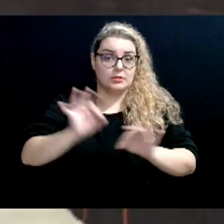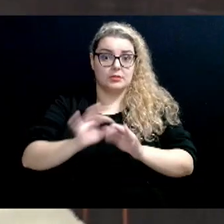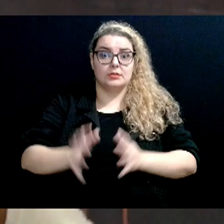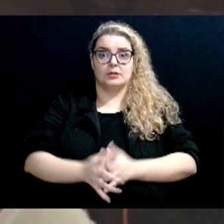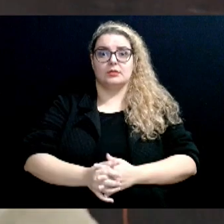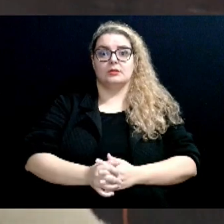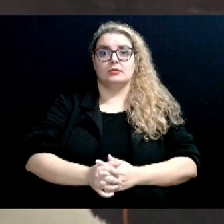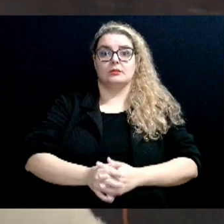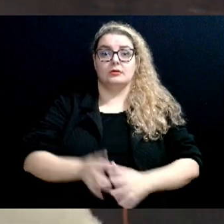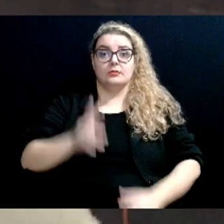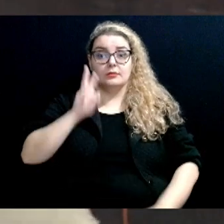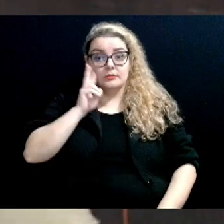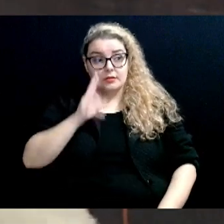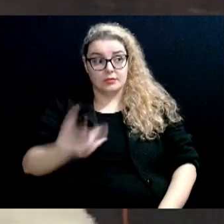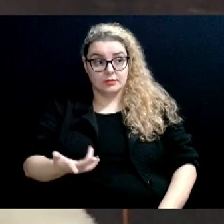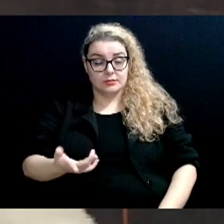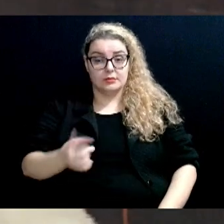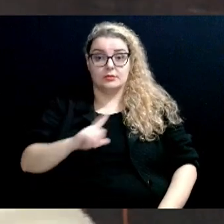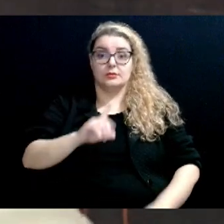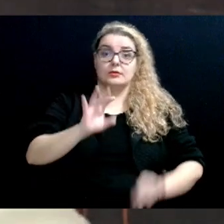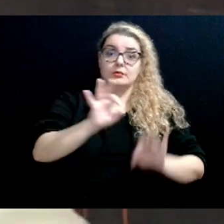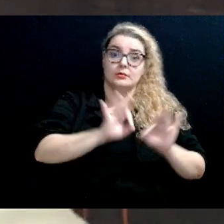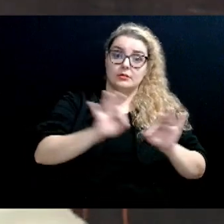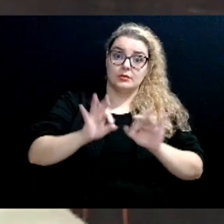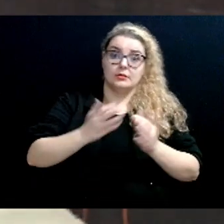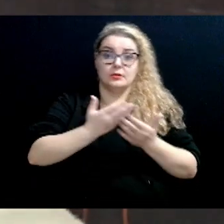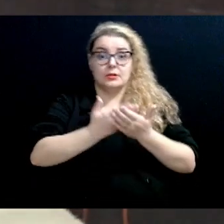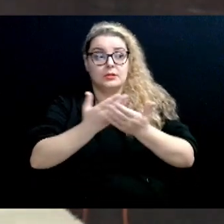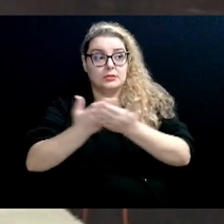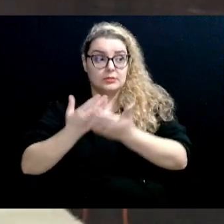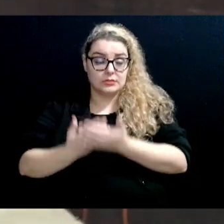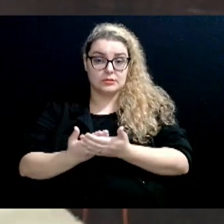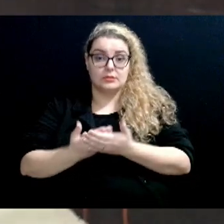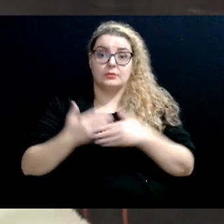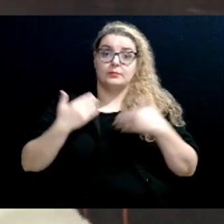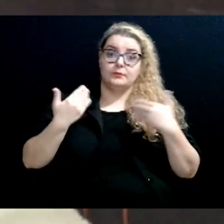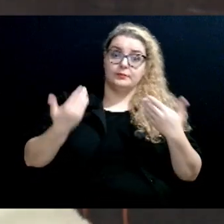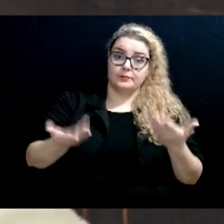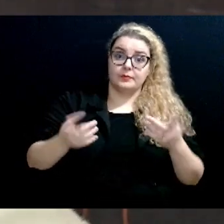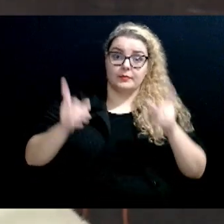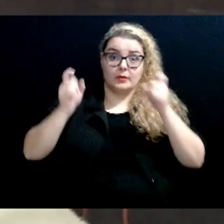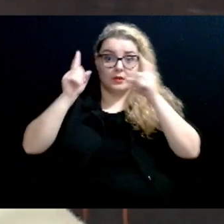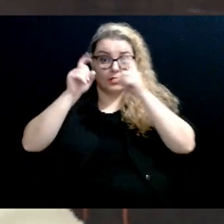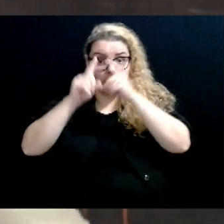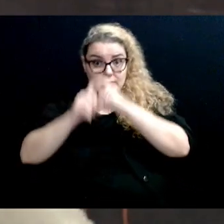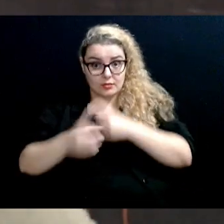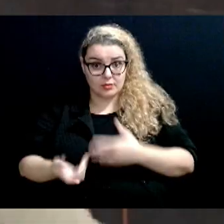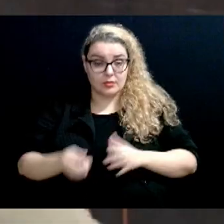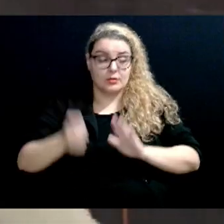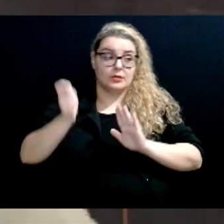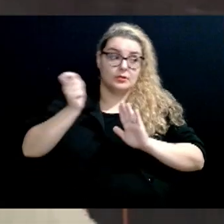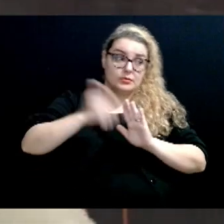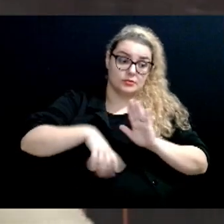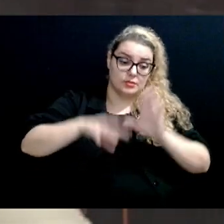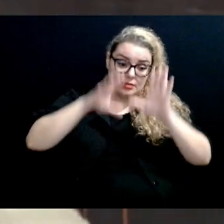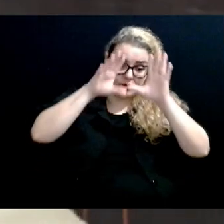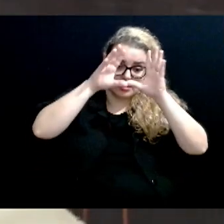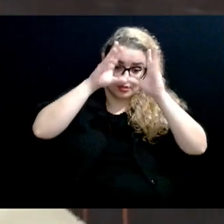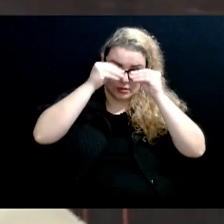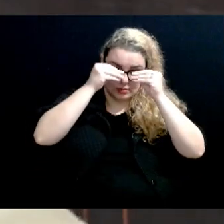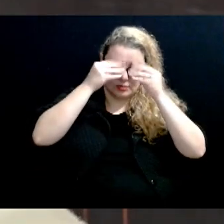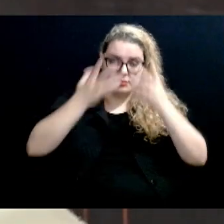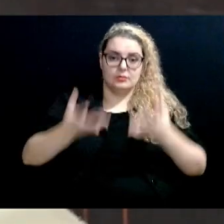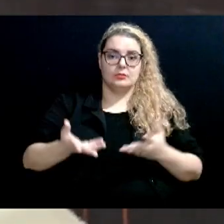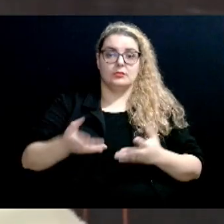não está se planejando para estudar, aí fica mais difícil de você registrar informação, não consegue manter o